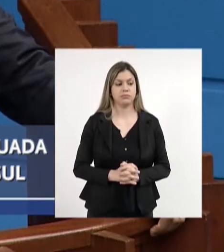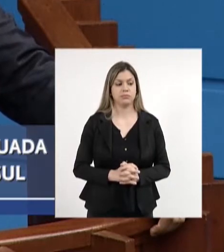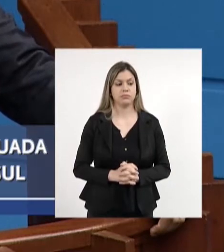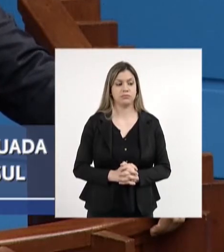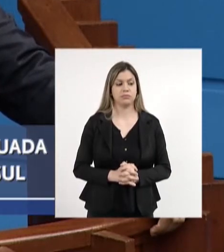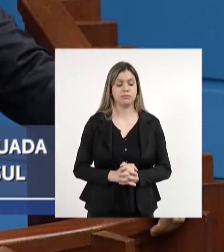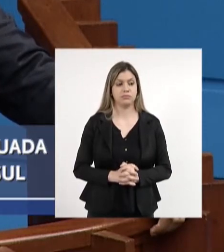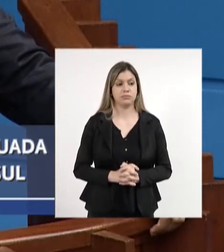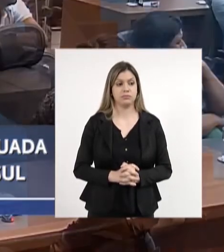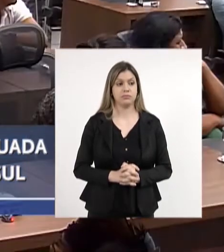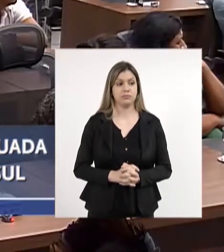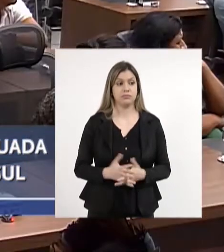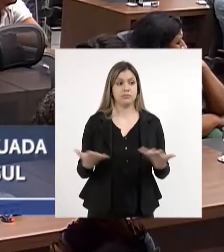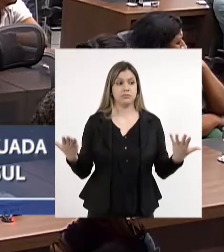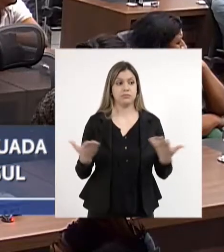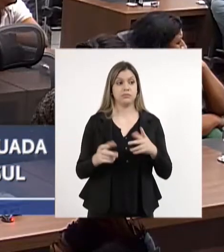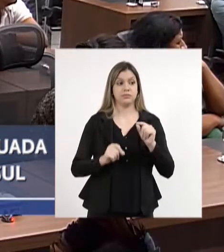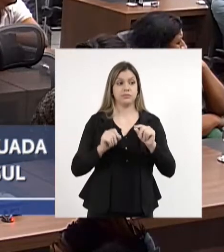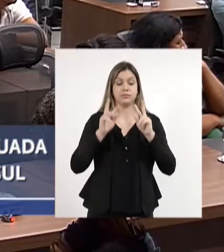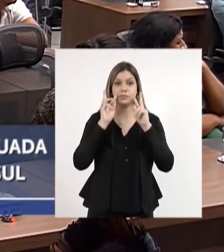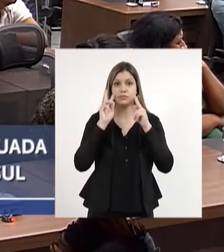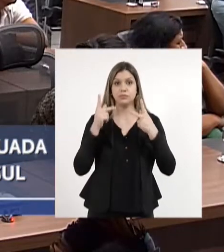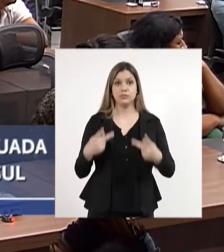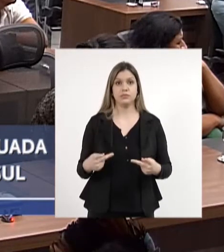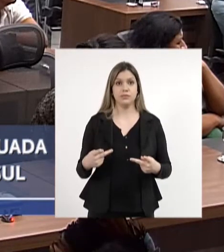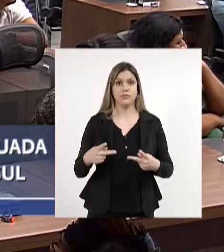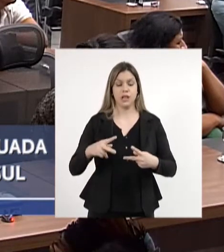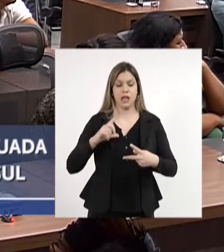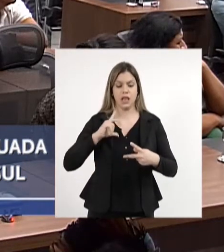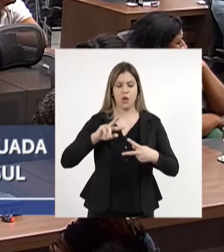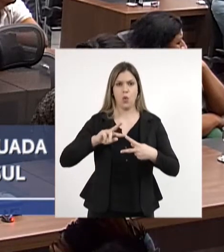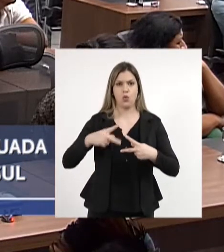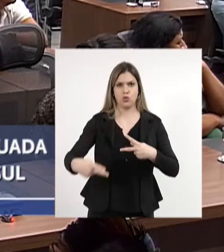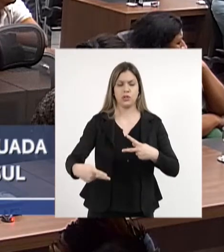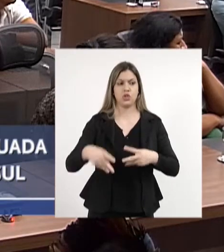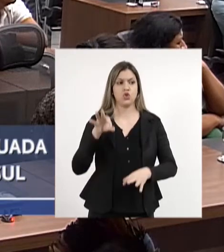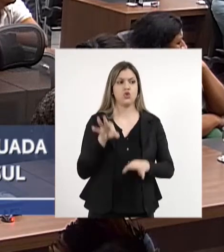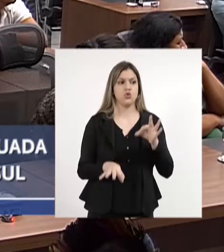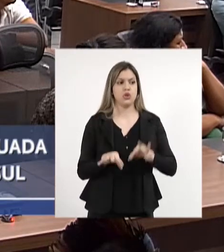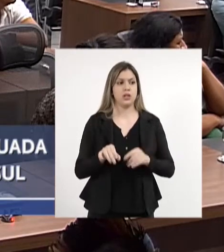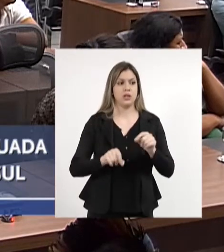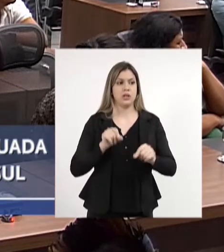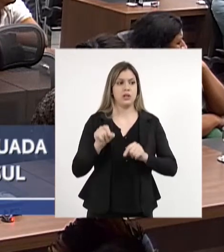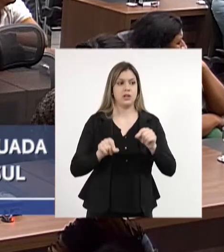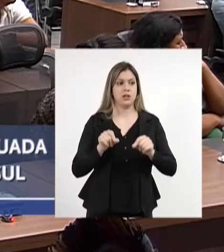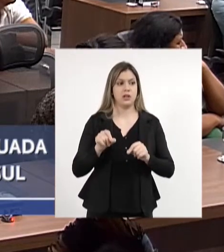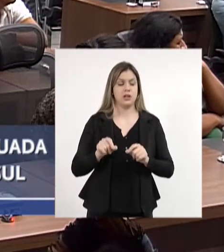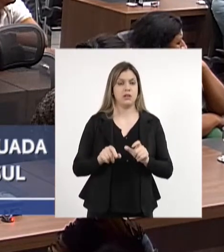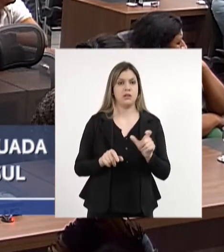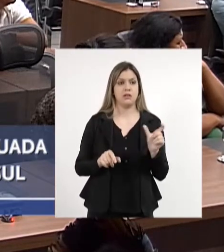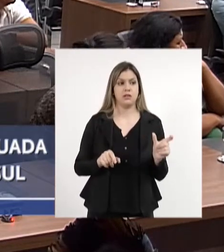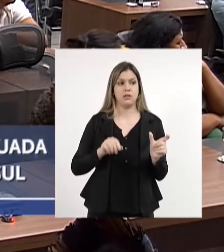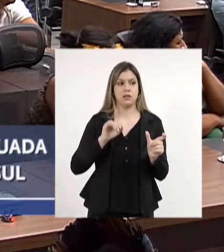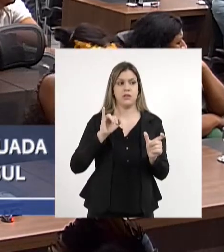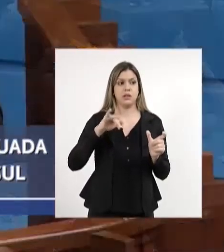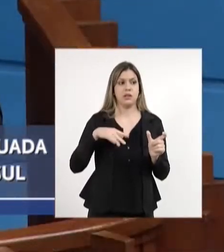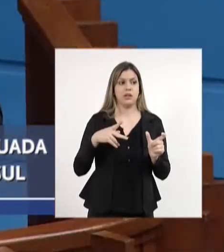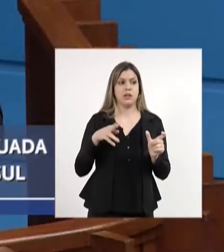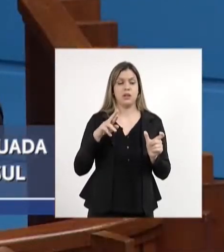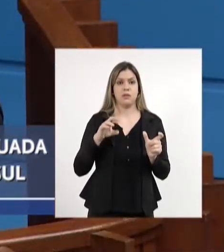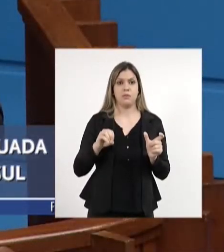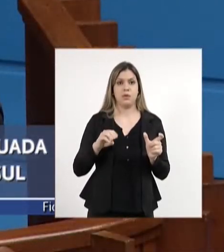A primeira consequência jurídica que eu vislumbro é na esfera da improbidade administrativa.